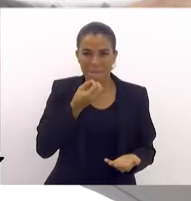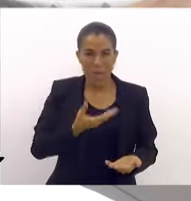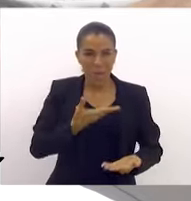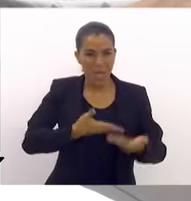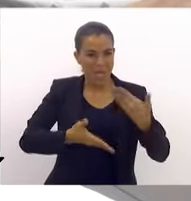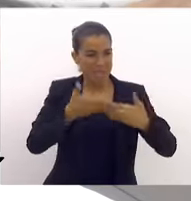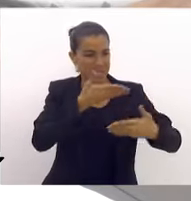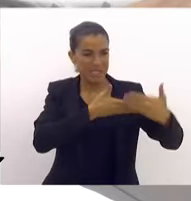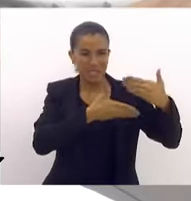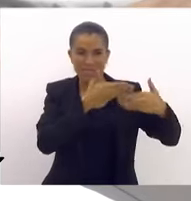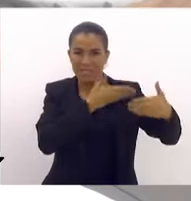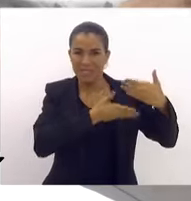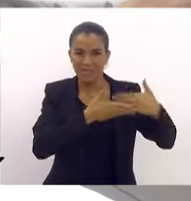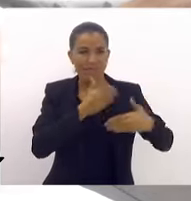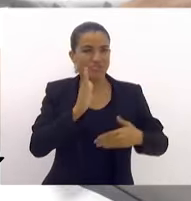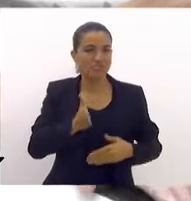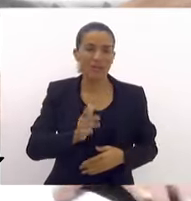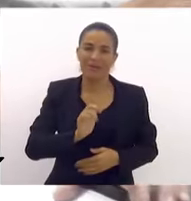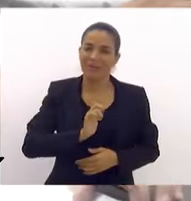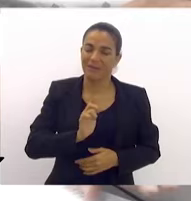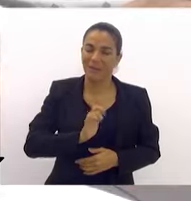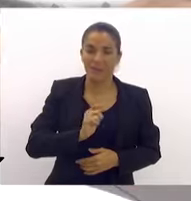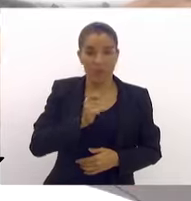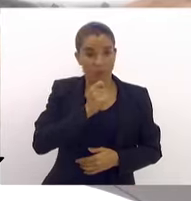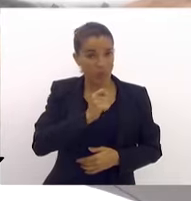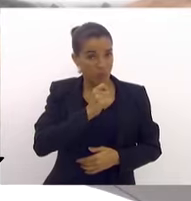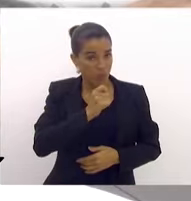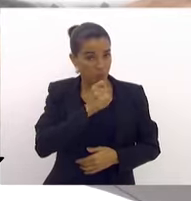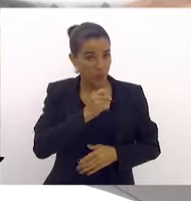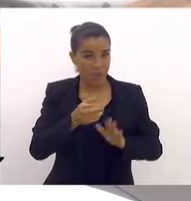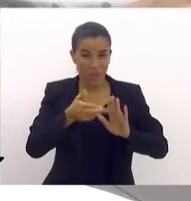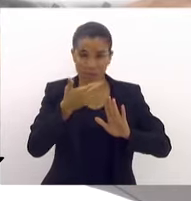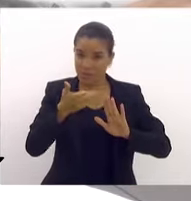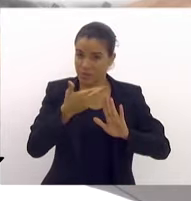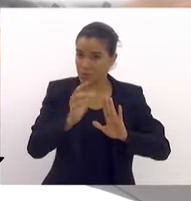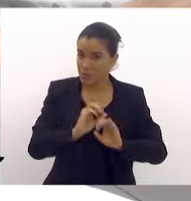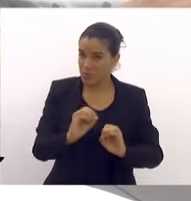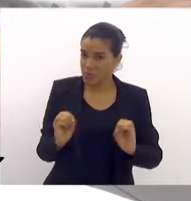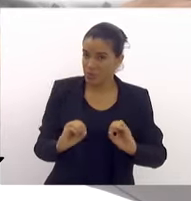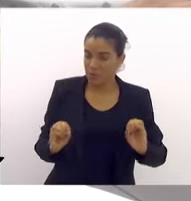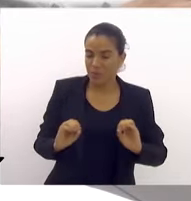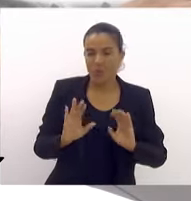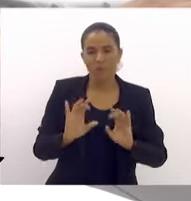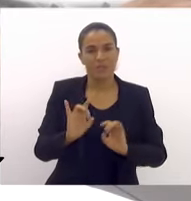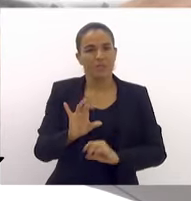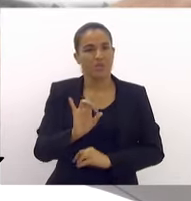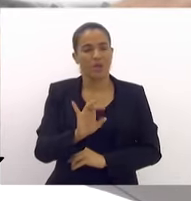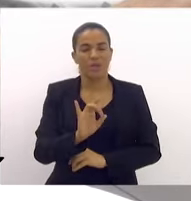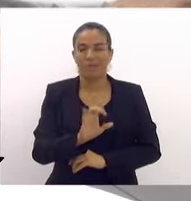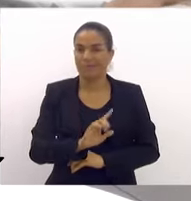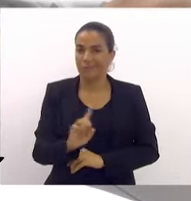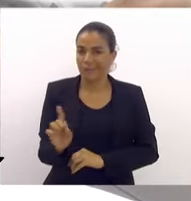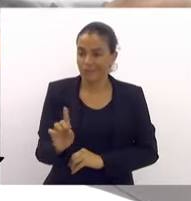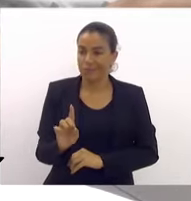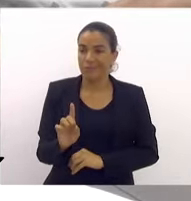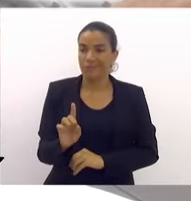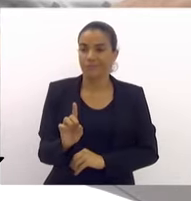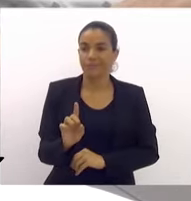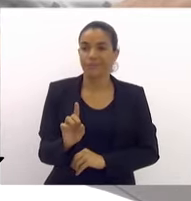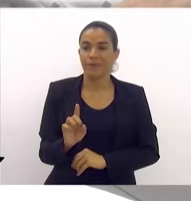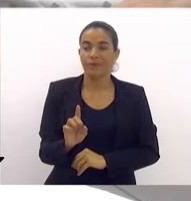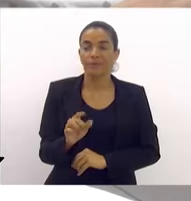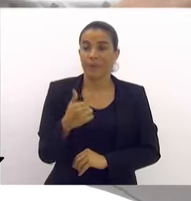daí já era e não consta na nossa resolução. Bom, mas não é só isso. Vamos lá ver.